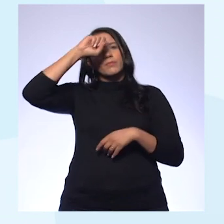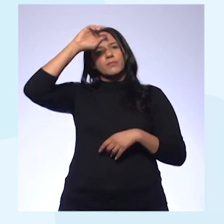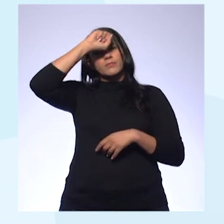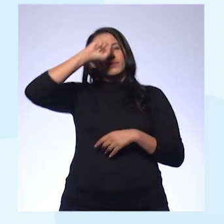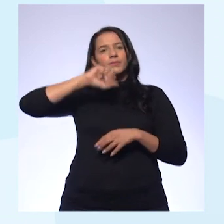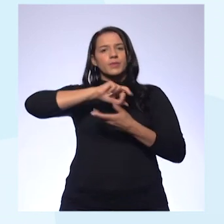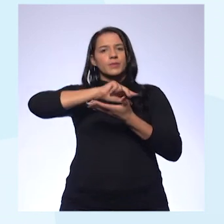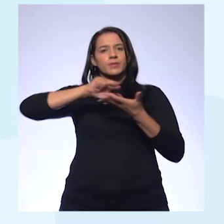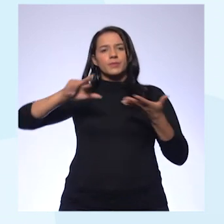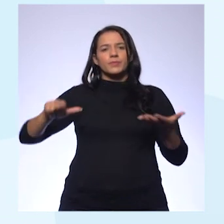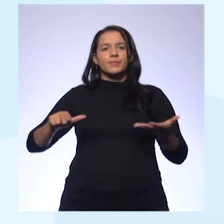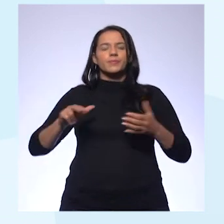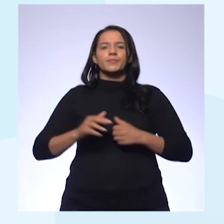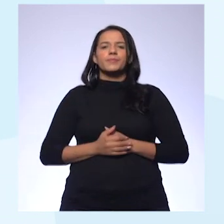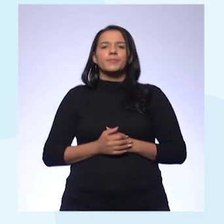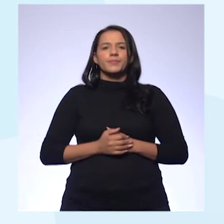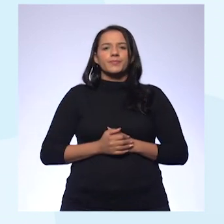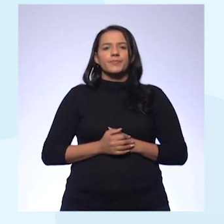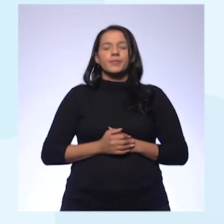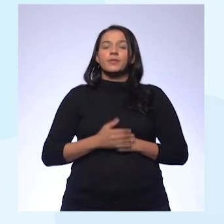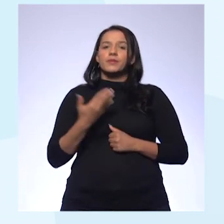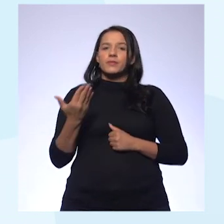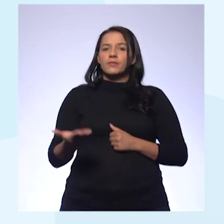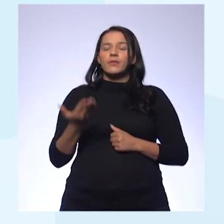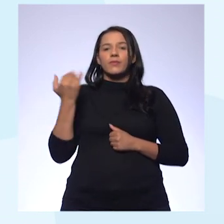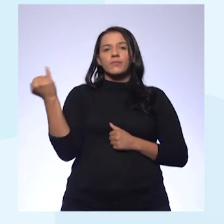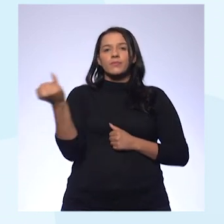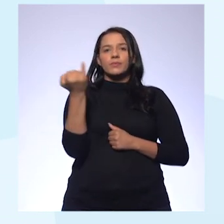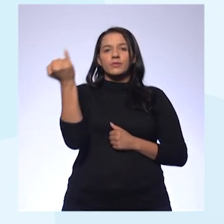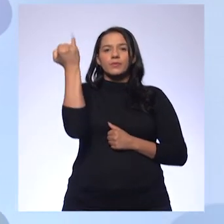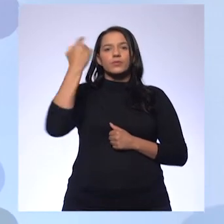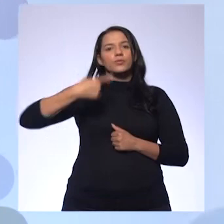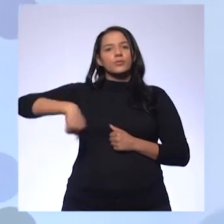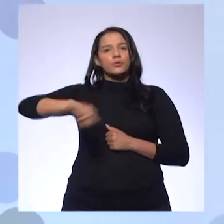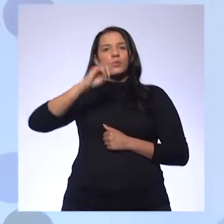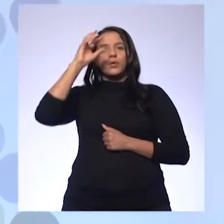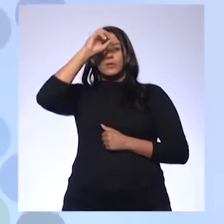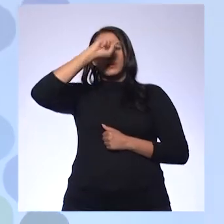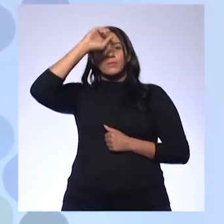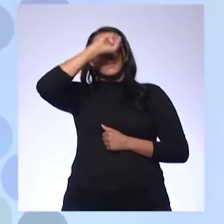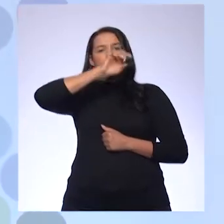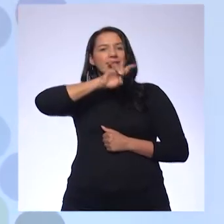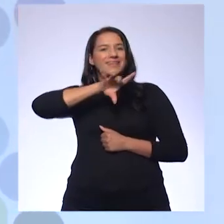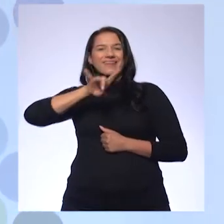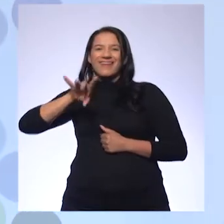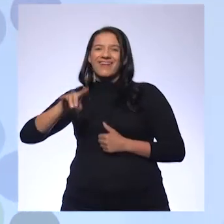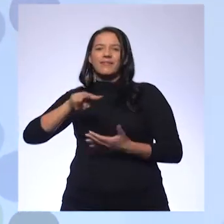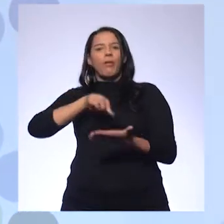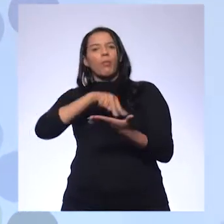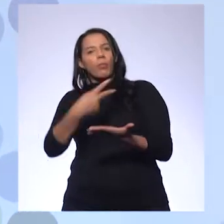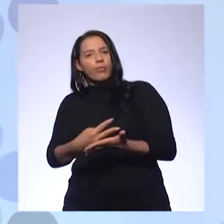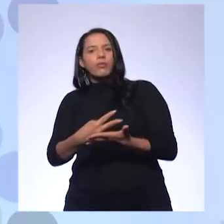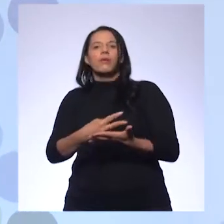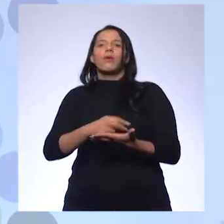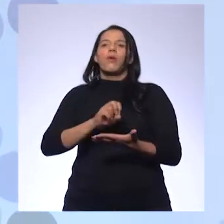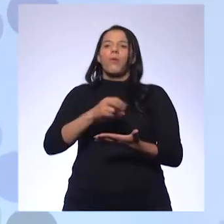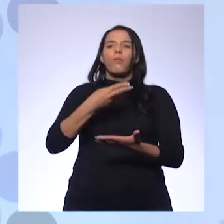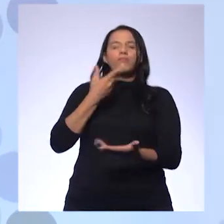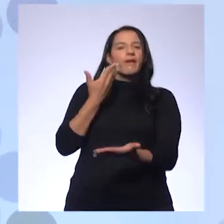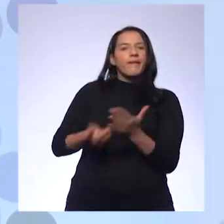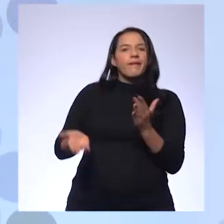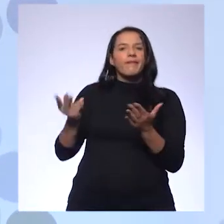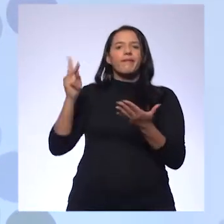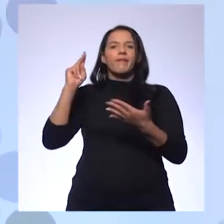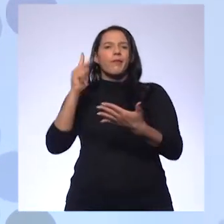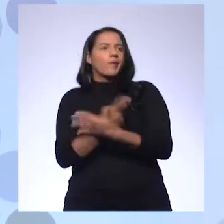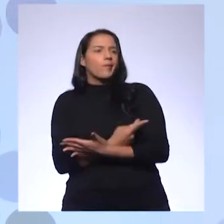de aprendizagem. Então, é muito importante a gente aprender com cada queda, com cada jogada errada, né,